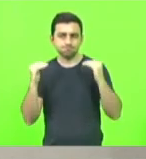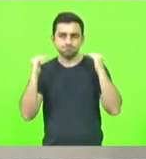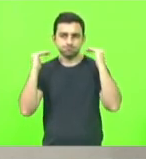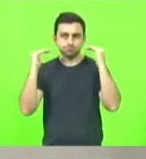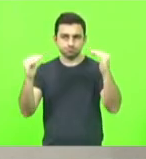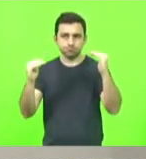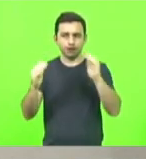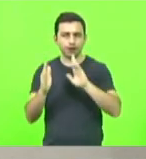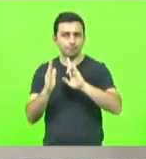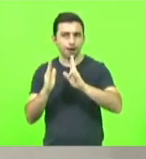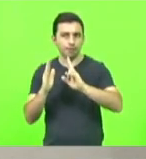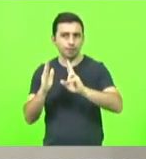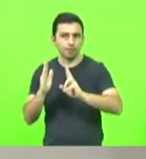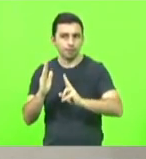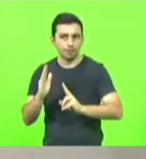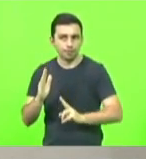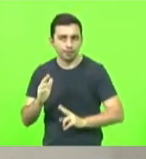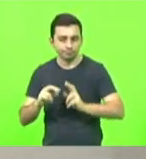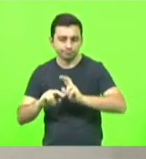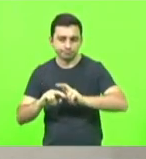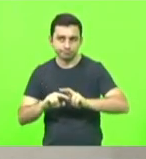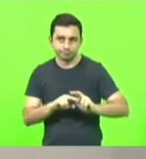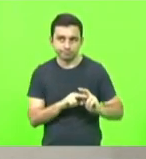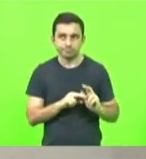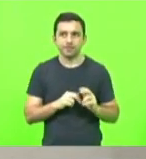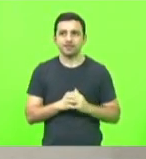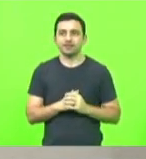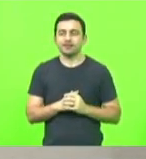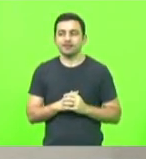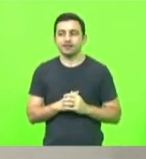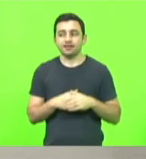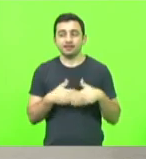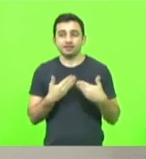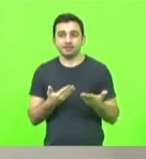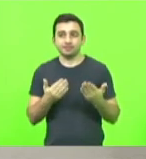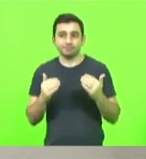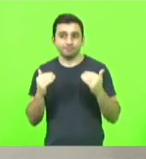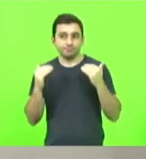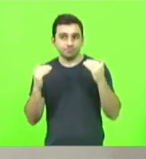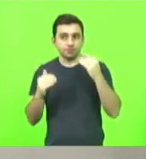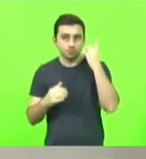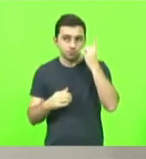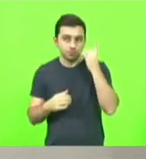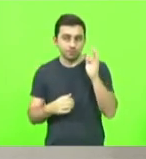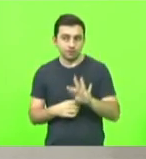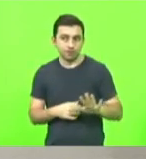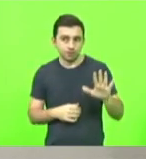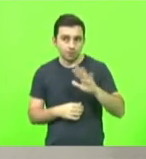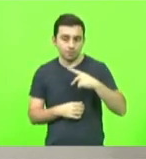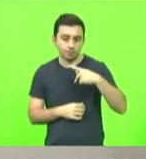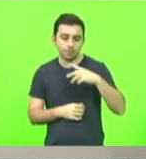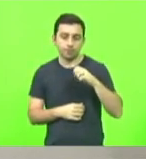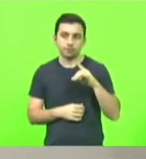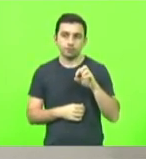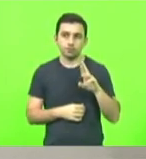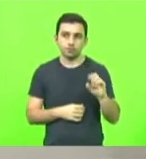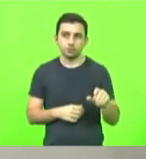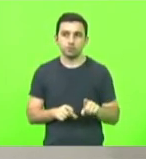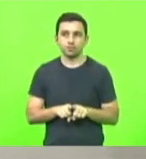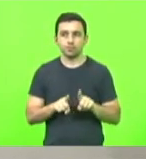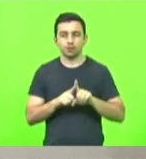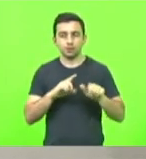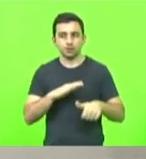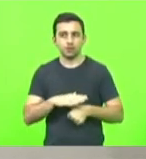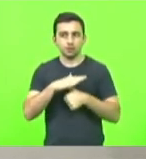foram nominadas para tomarem assento à mesa. Excelentíssimo senhor deputado federal Pedro Czai, excelentíssima senhora reitora